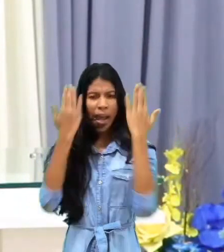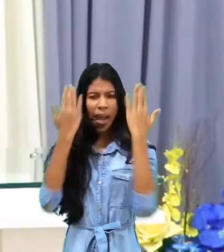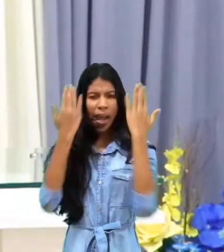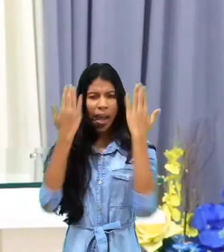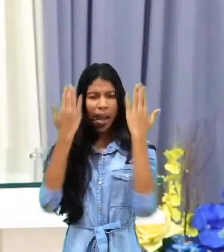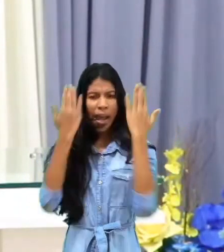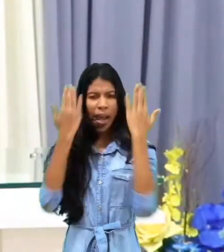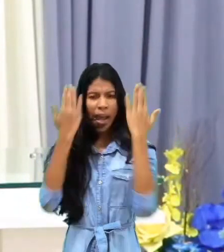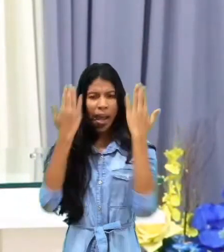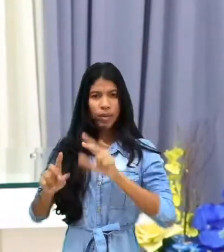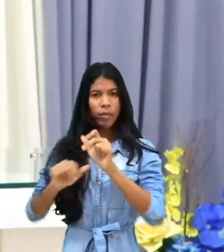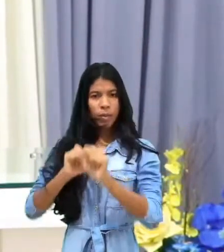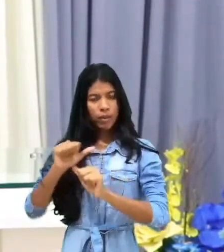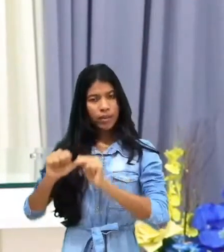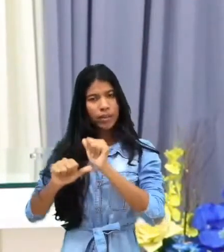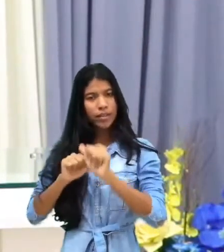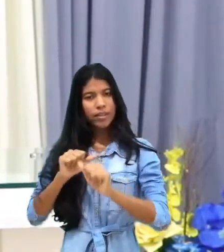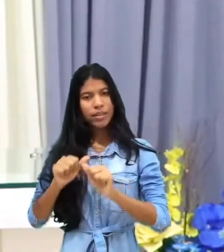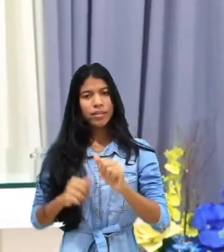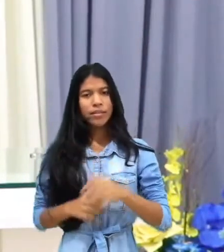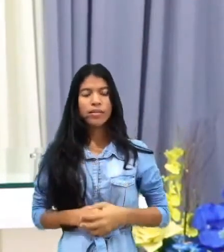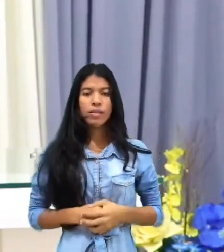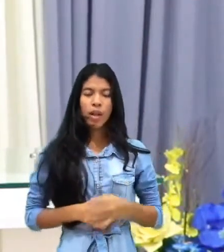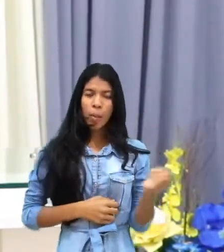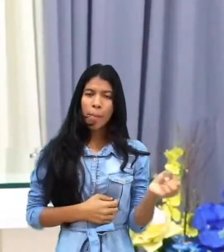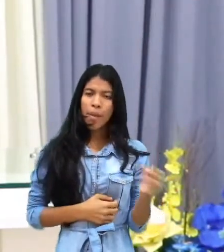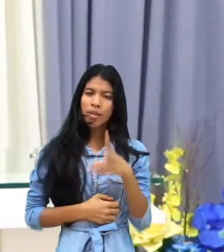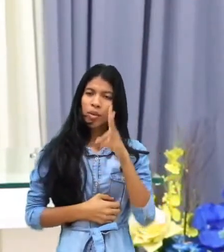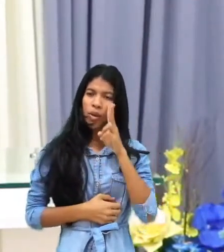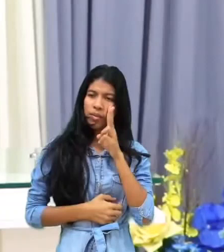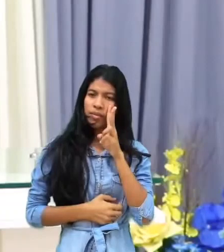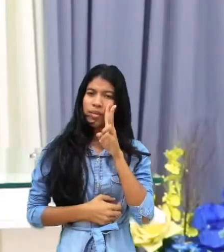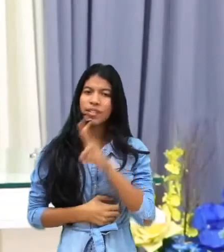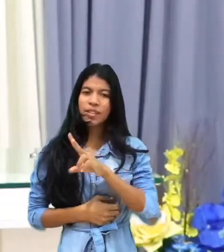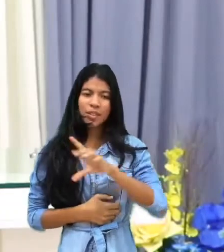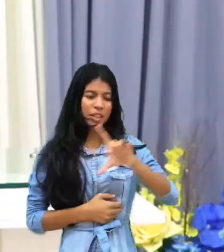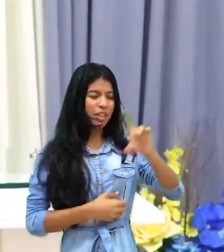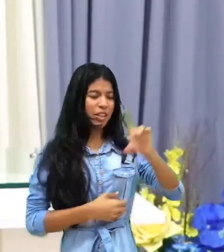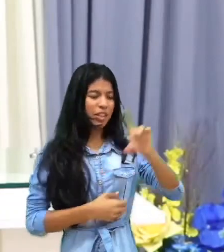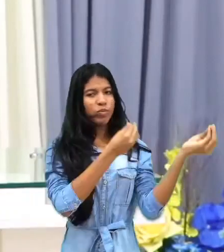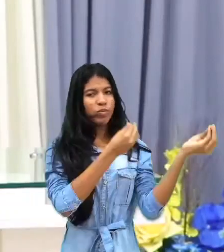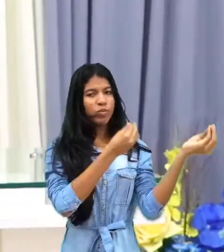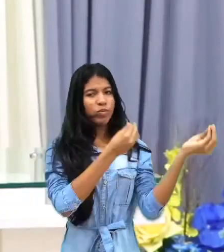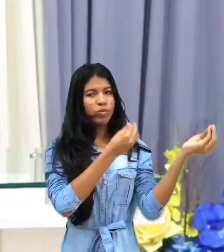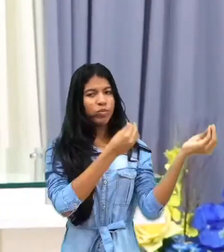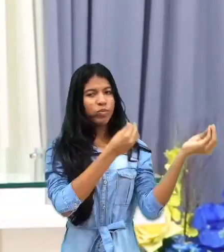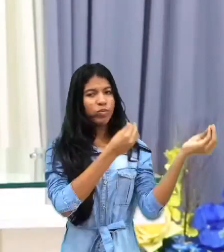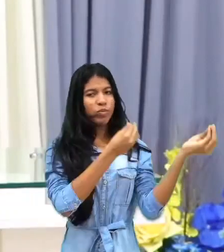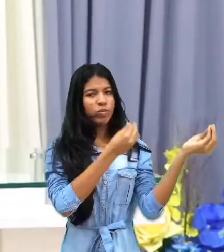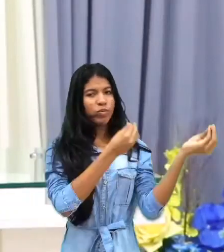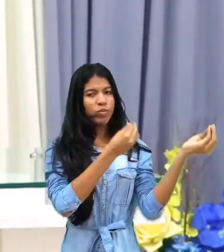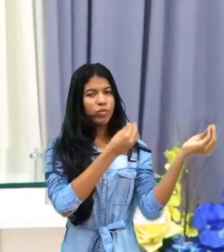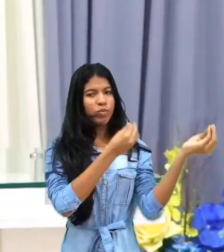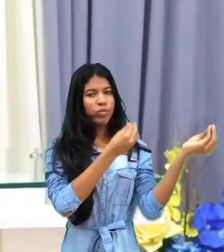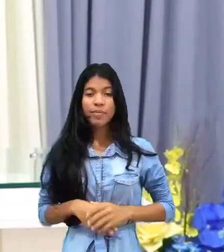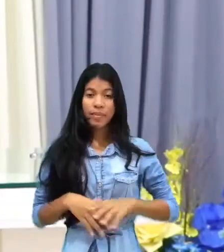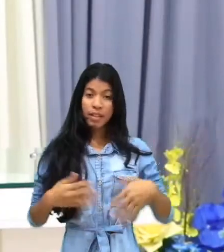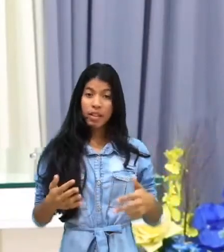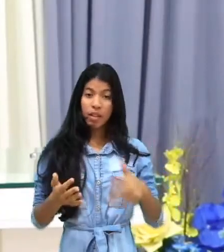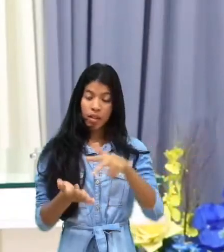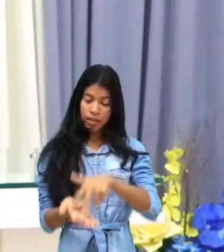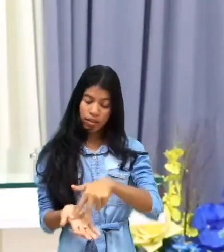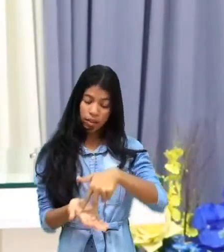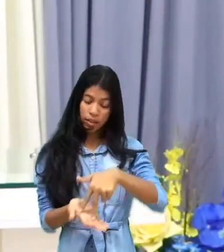restauração da visão, ou uma nova visão. Deus deu a ele agora visão nova, e ele levanta